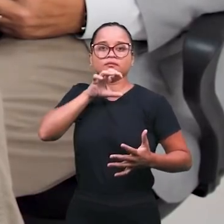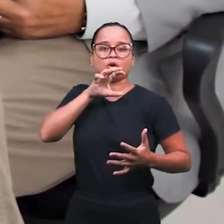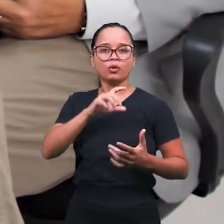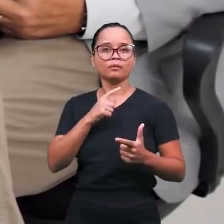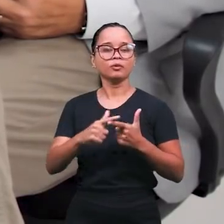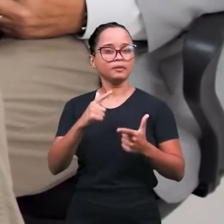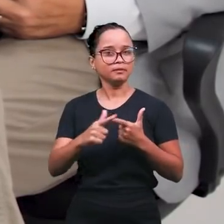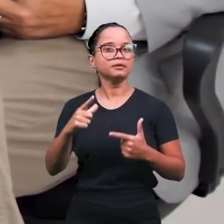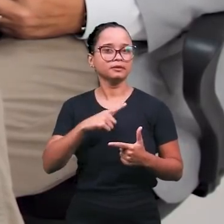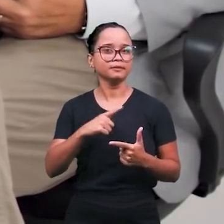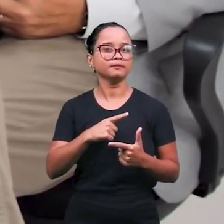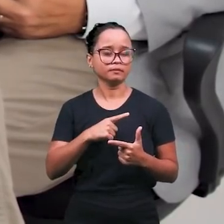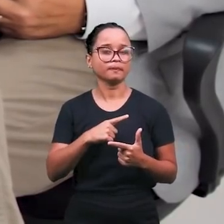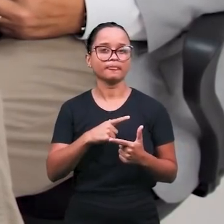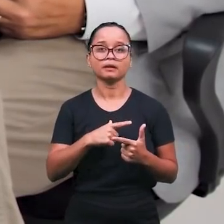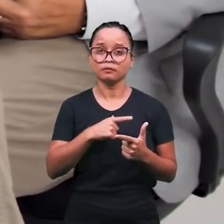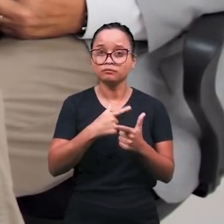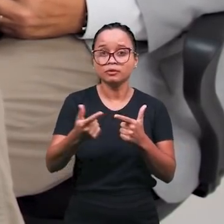físicas a um problema